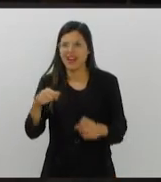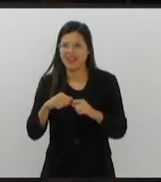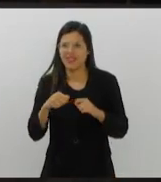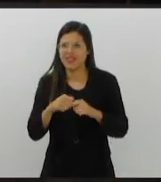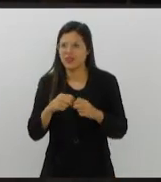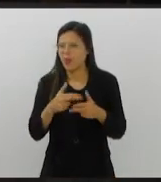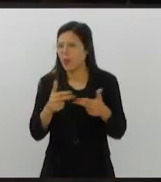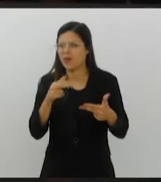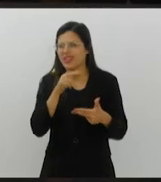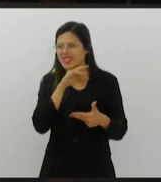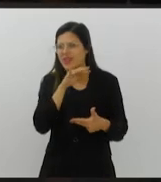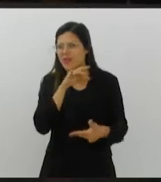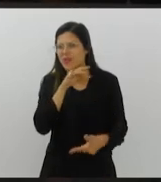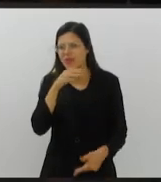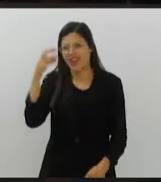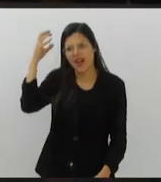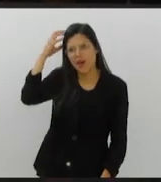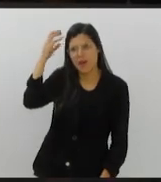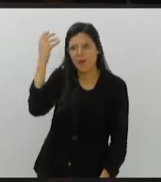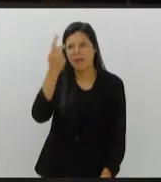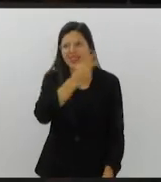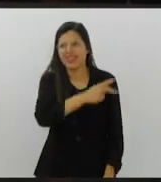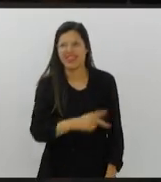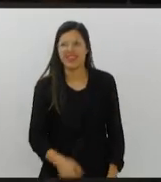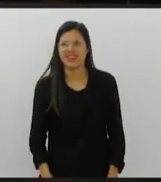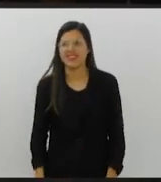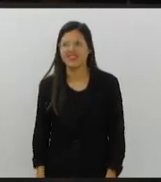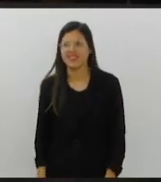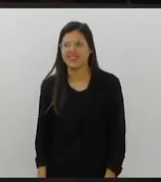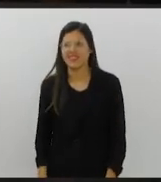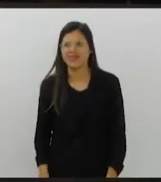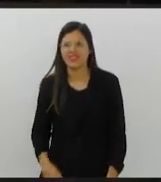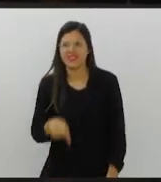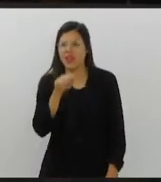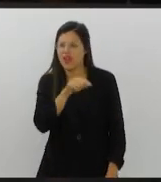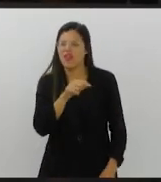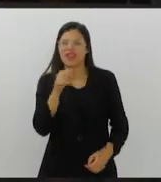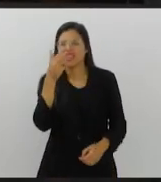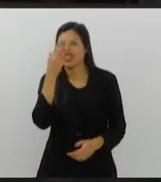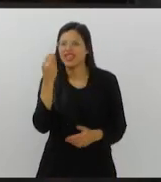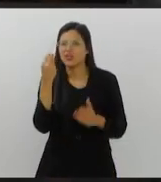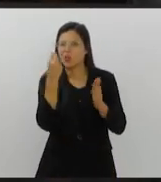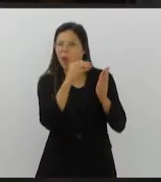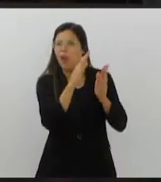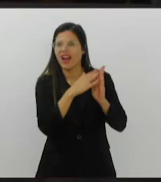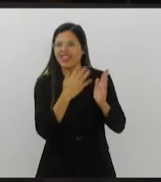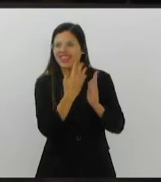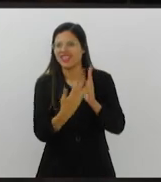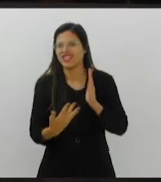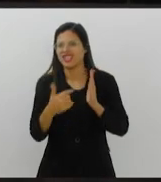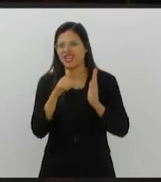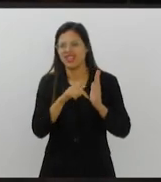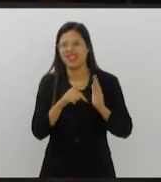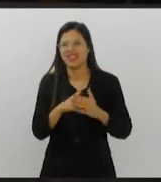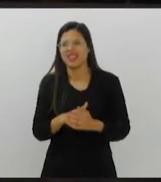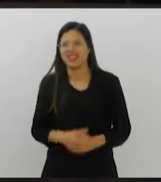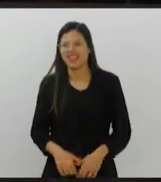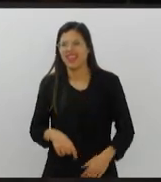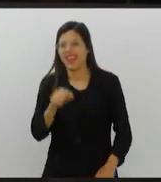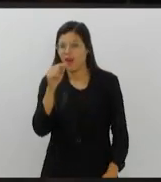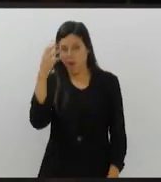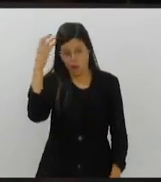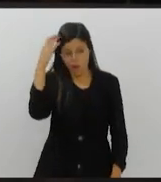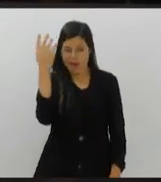Claudinha. A culpa é dela. Ela que não bota na agenda. Ela que não deixa eu fazer as coisas. Culpa é